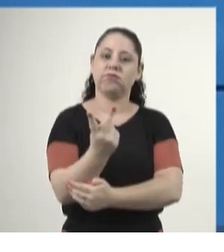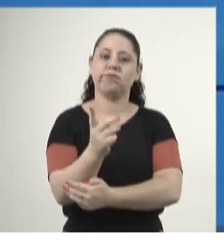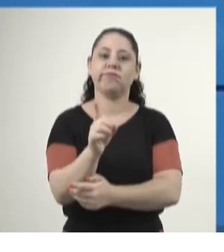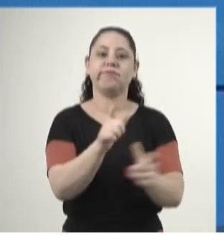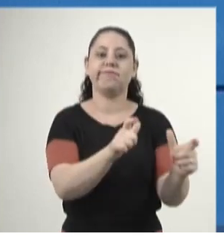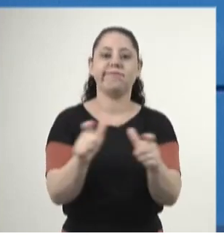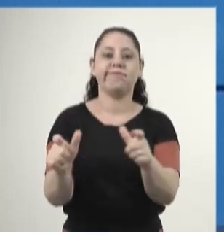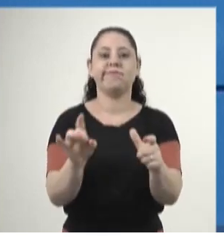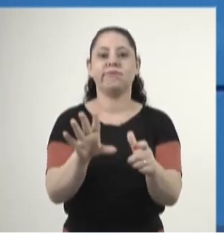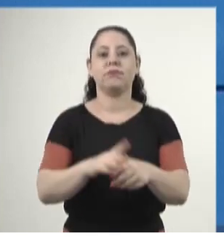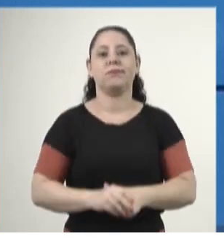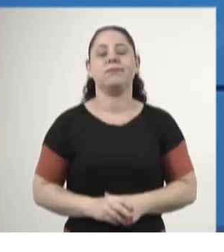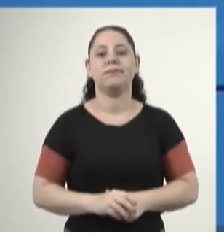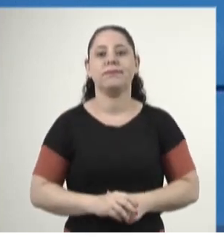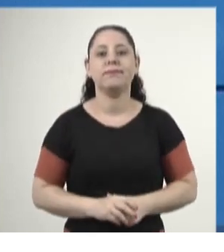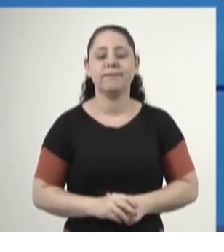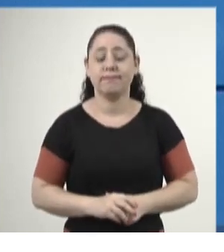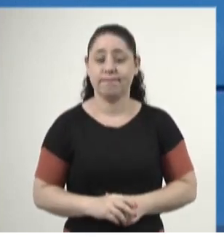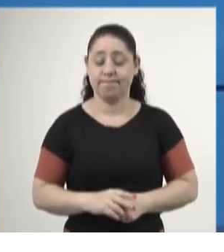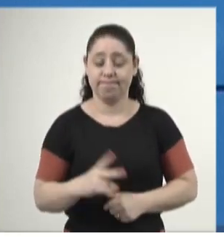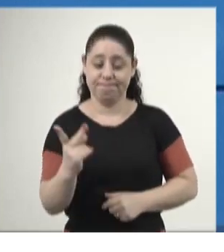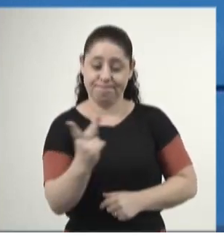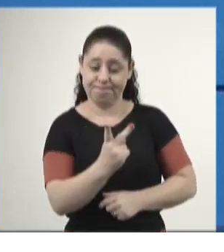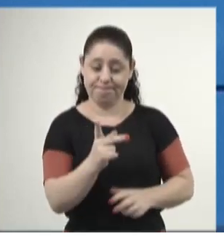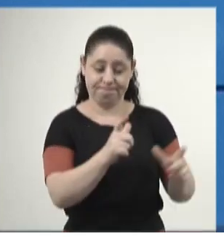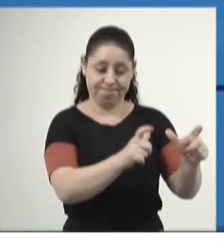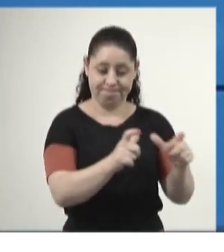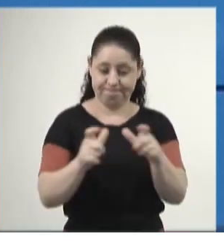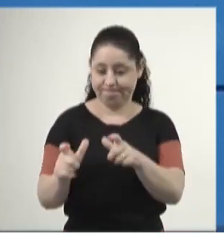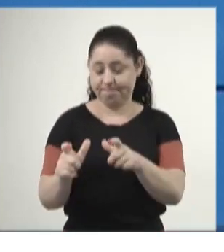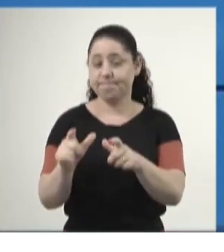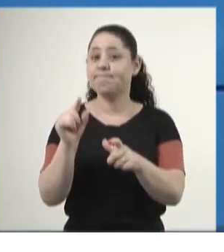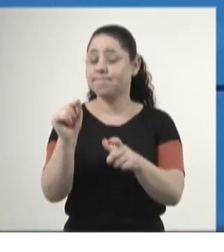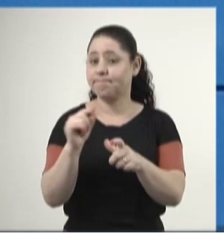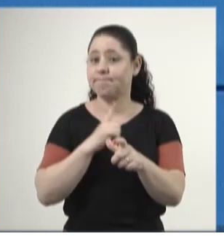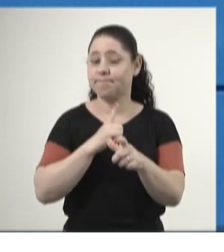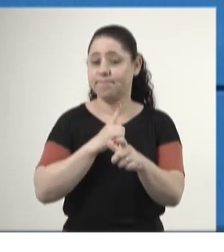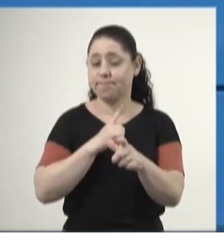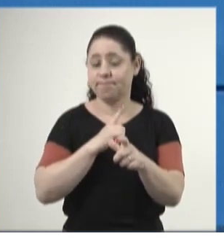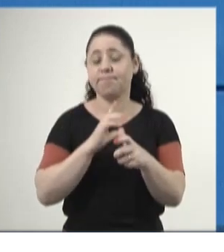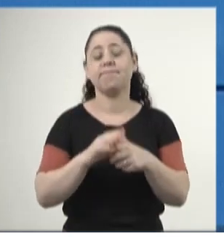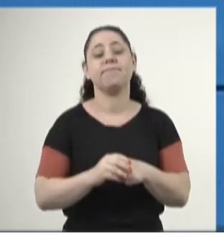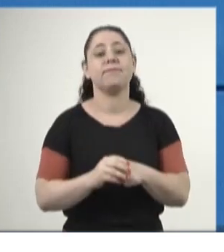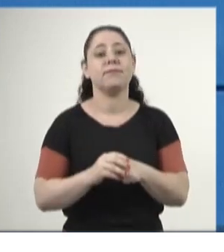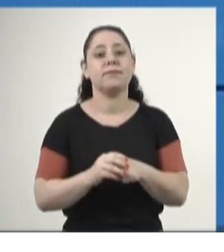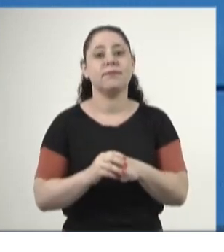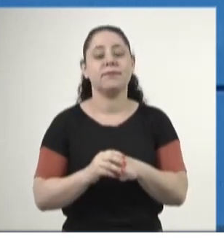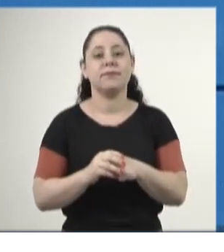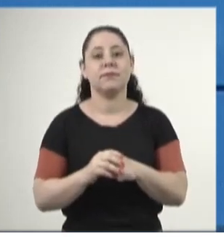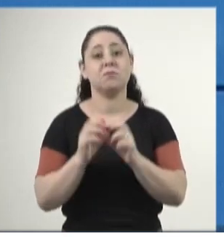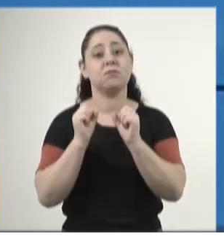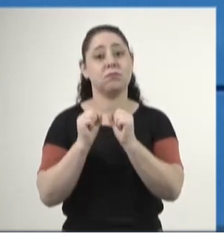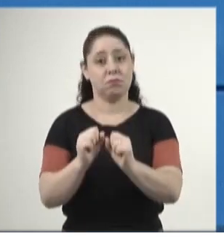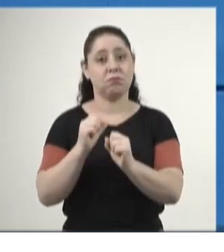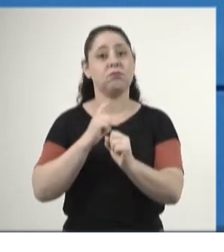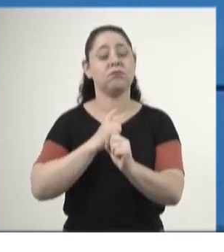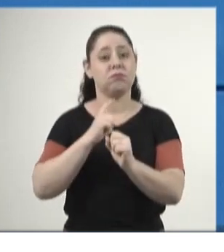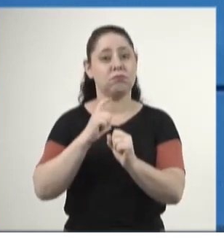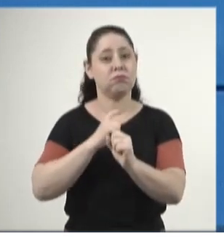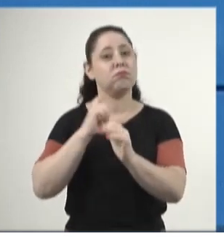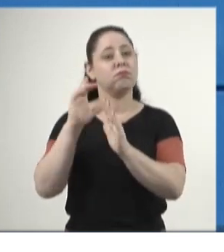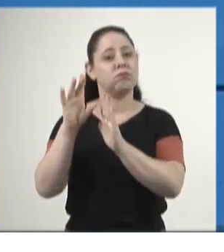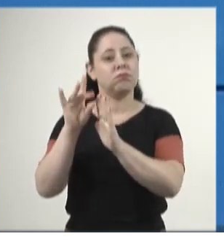E nesses dois espaços havia, você pode ter